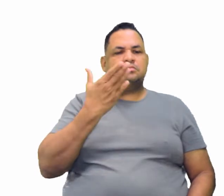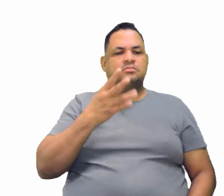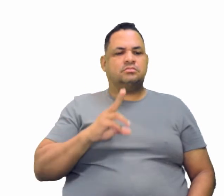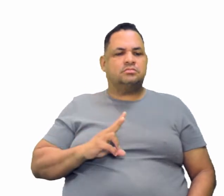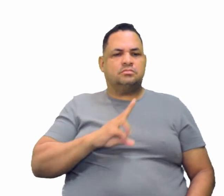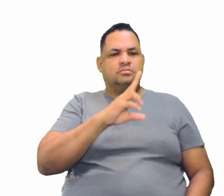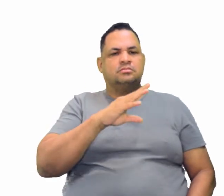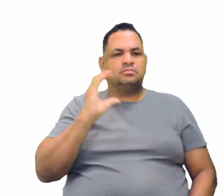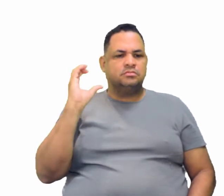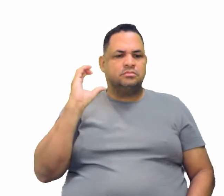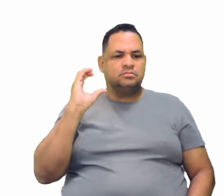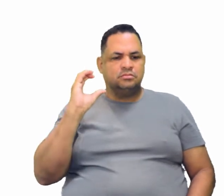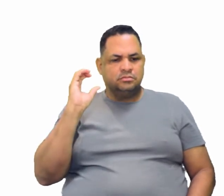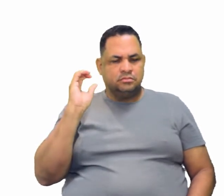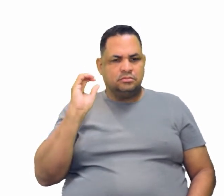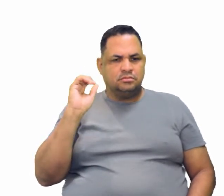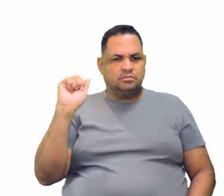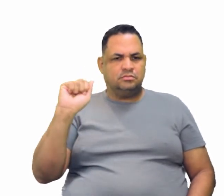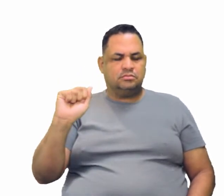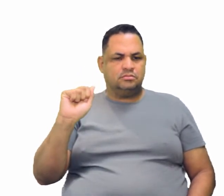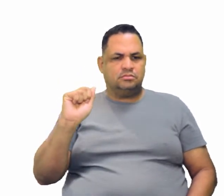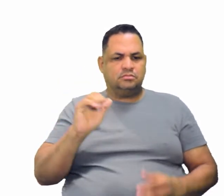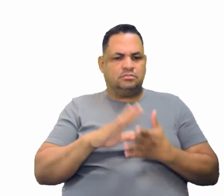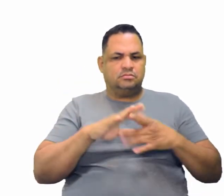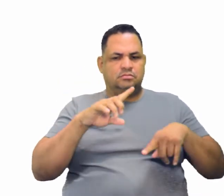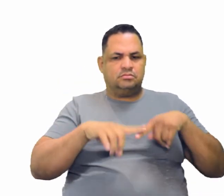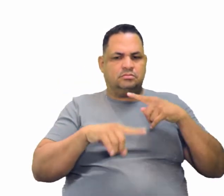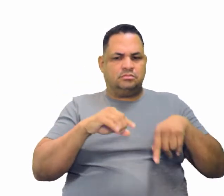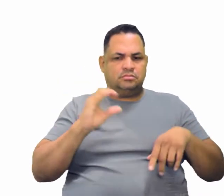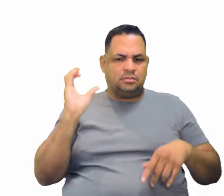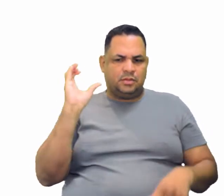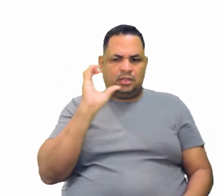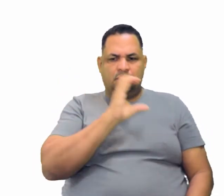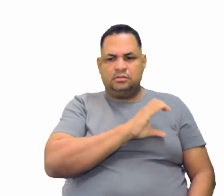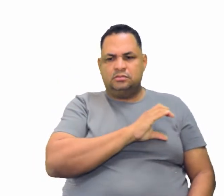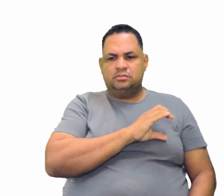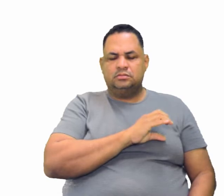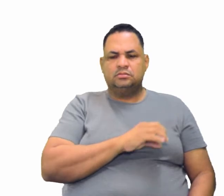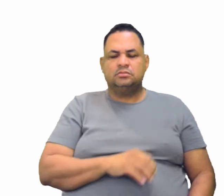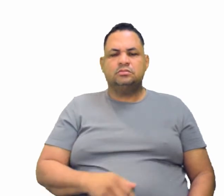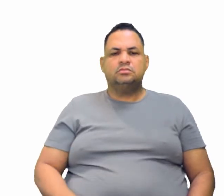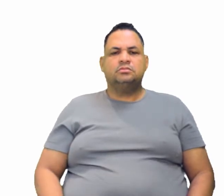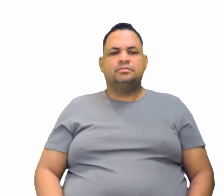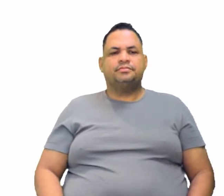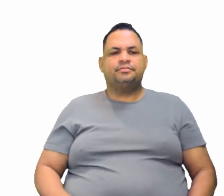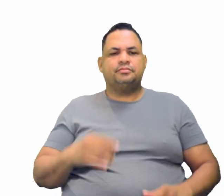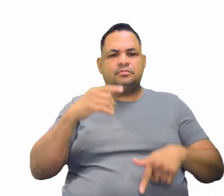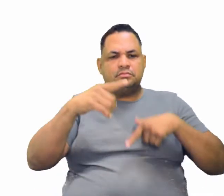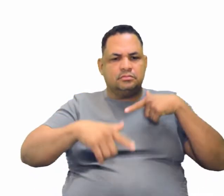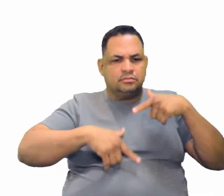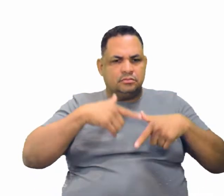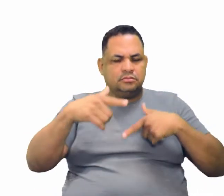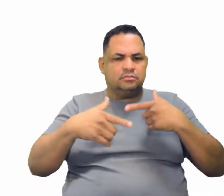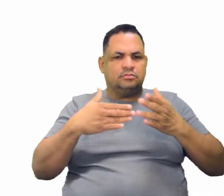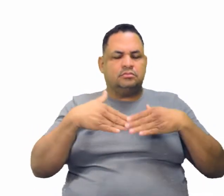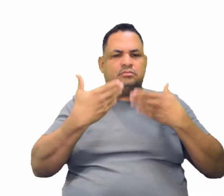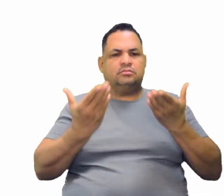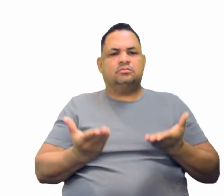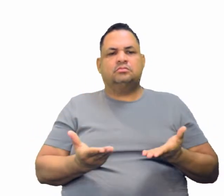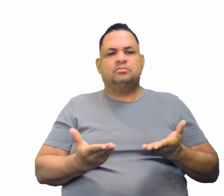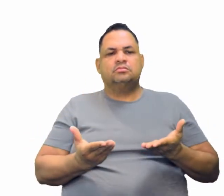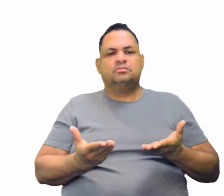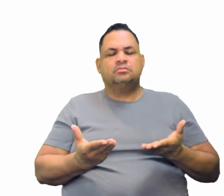força, aceleração. Gente, o corpo ele acelera na força de ação, tá certo? Ou